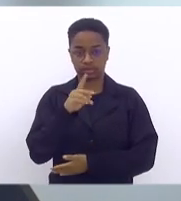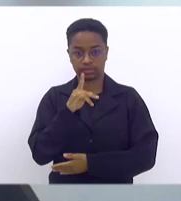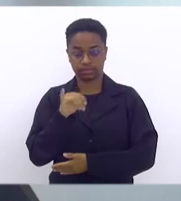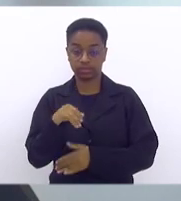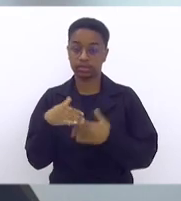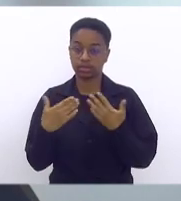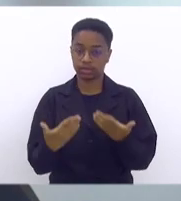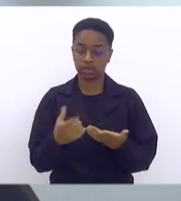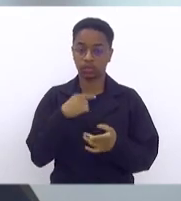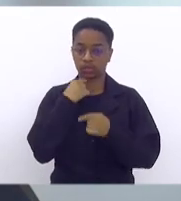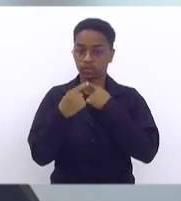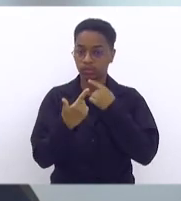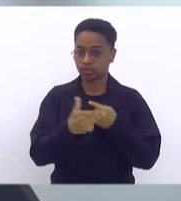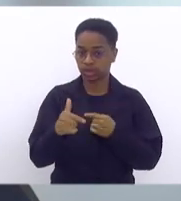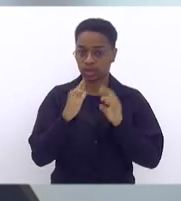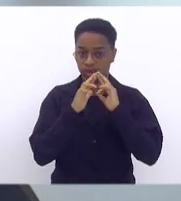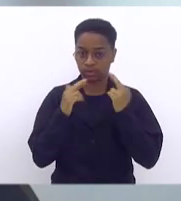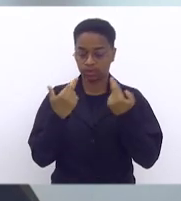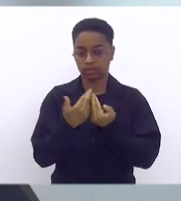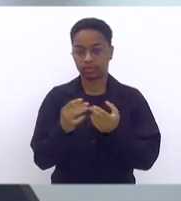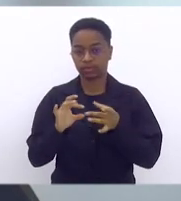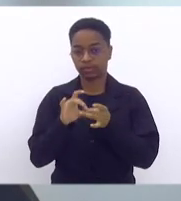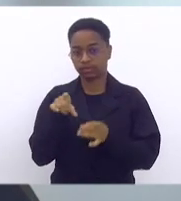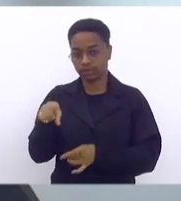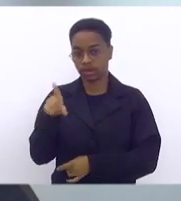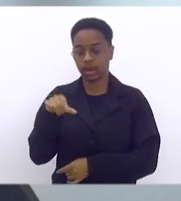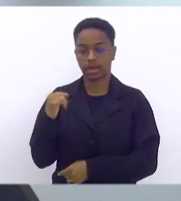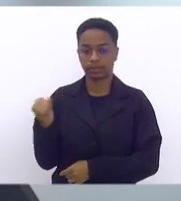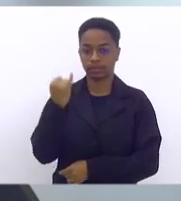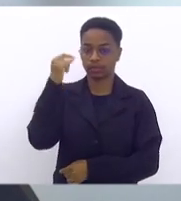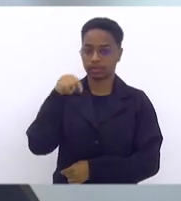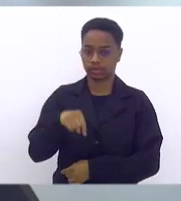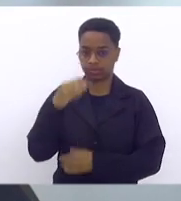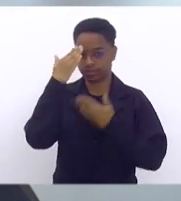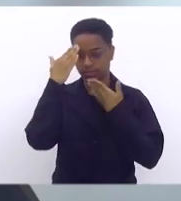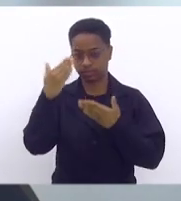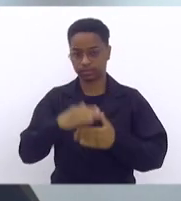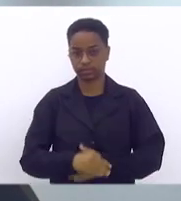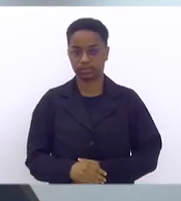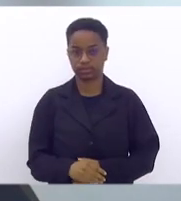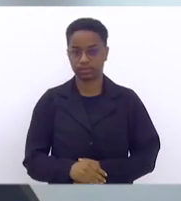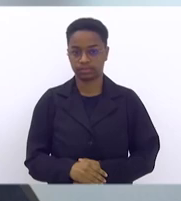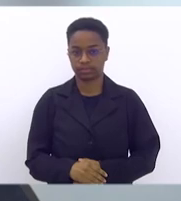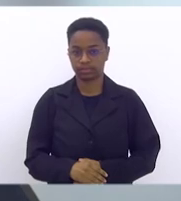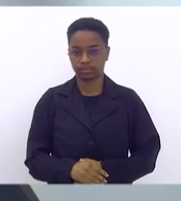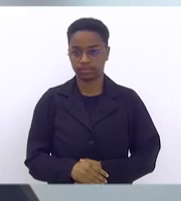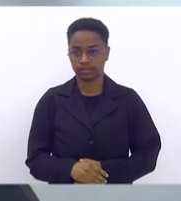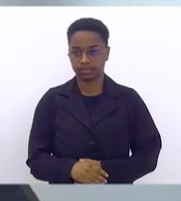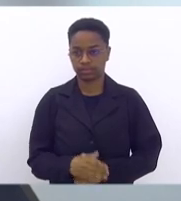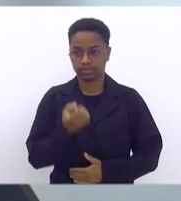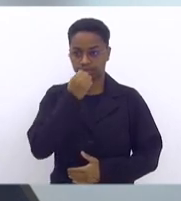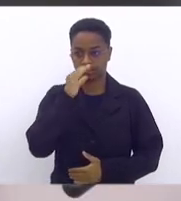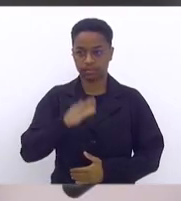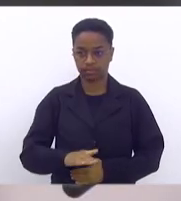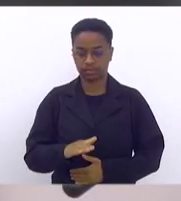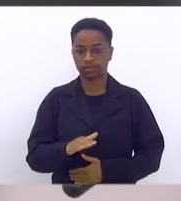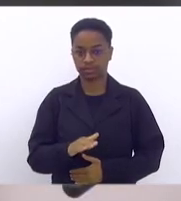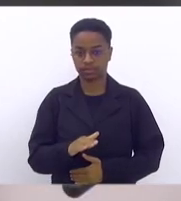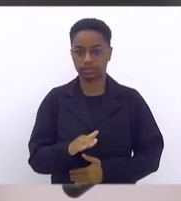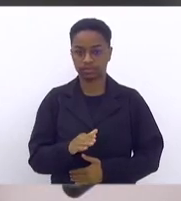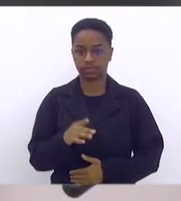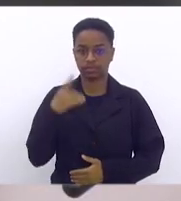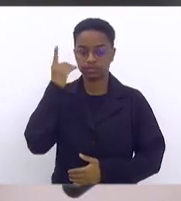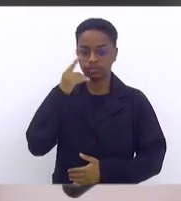oitiva com a senhora é de suma importância para esta CPI. Muito obrigada. Boa tarde, deputada